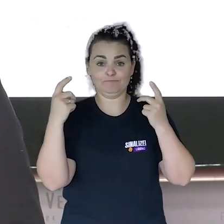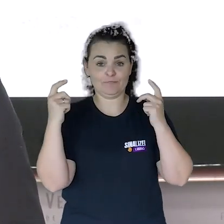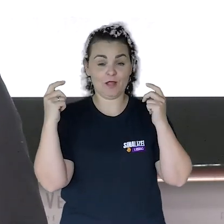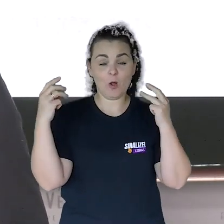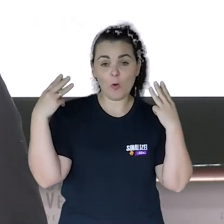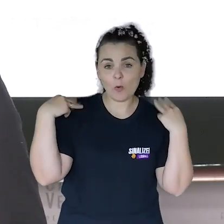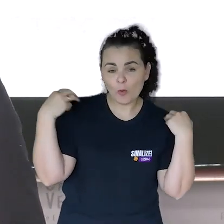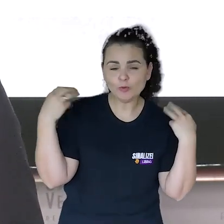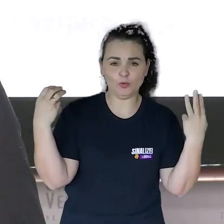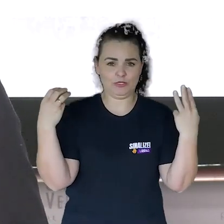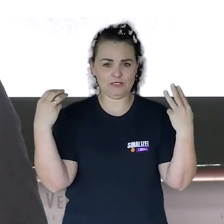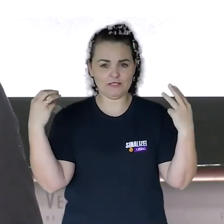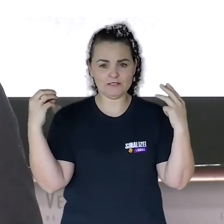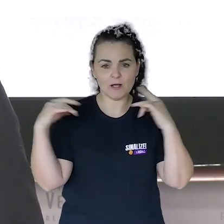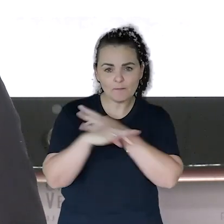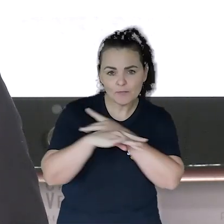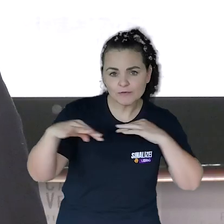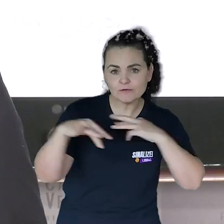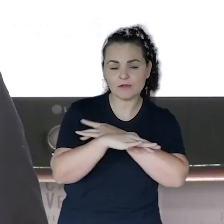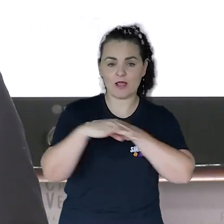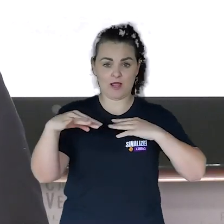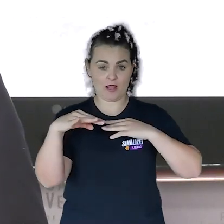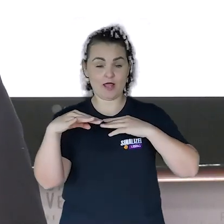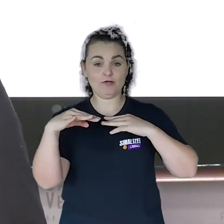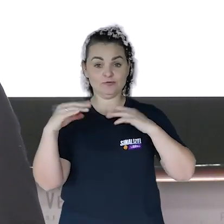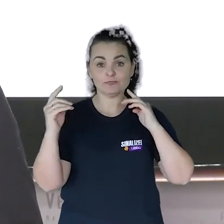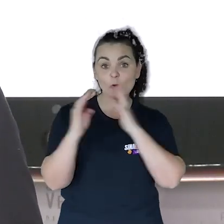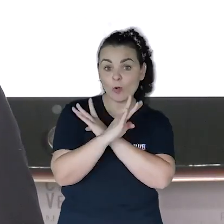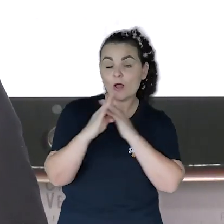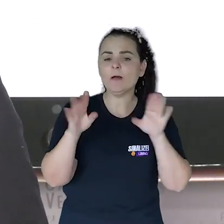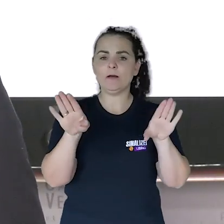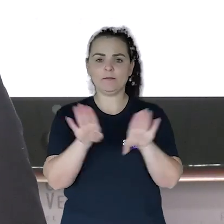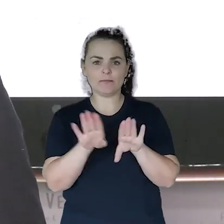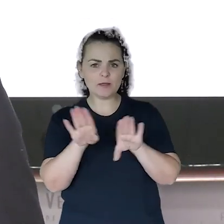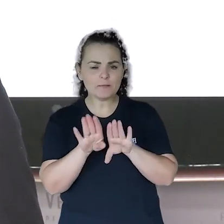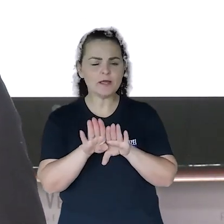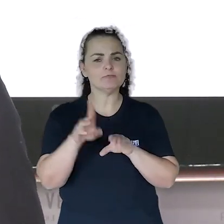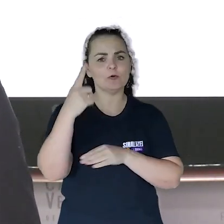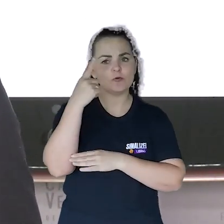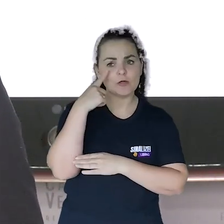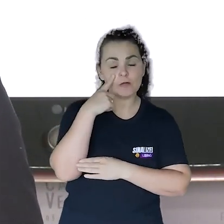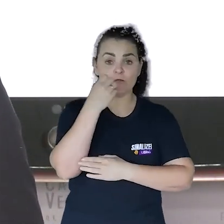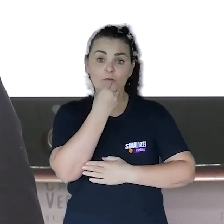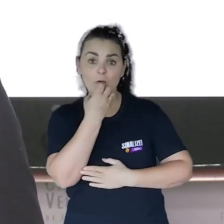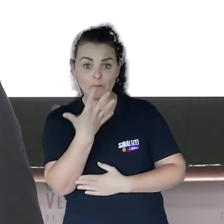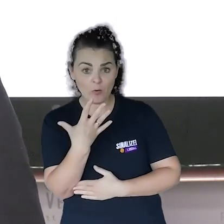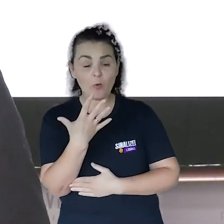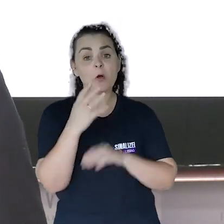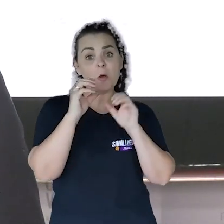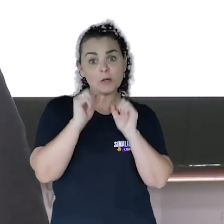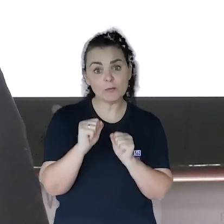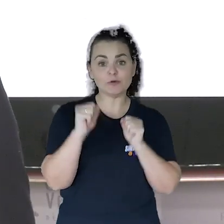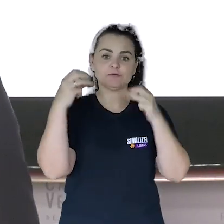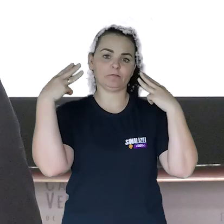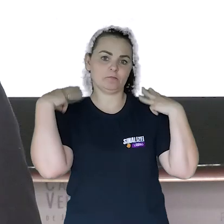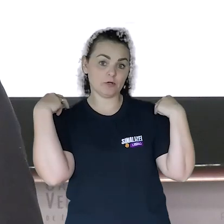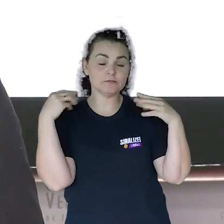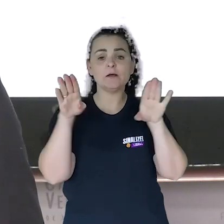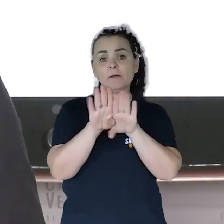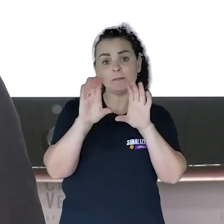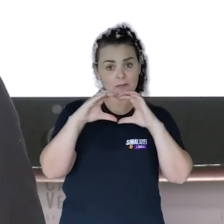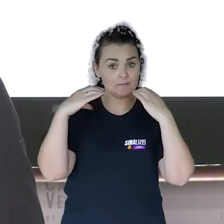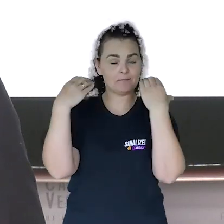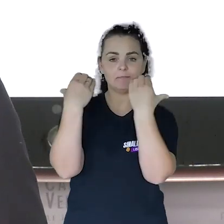veículos análise da demanda verificando os benefícios significativos tanto para os motoristas quanto para a